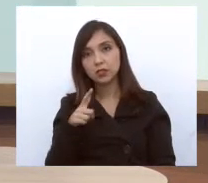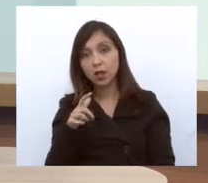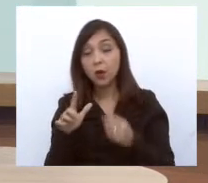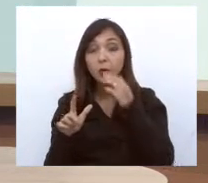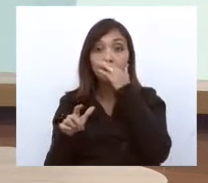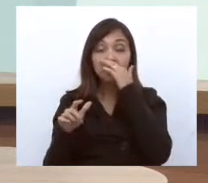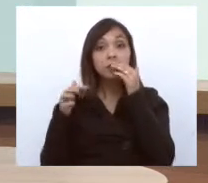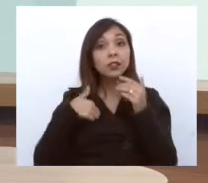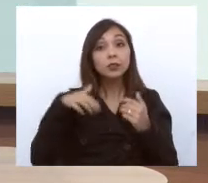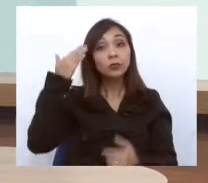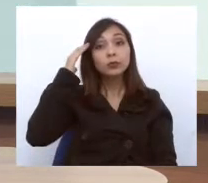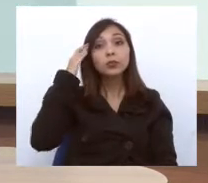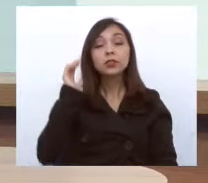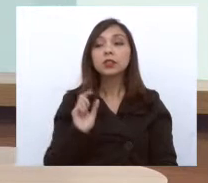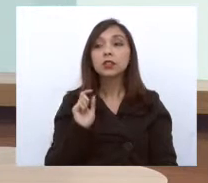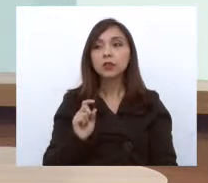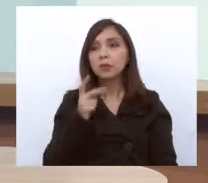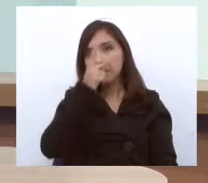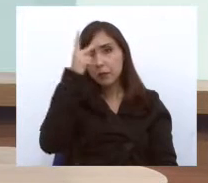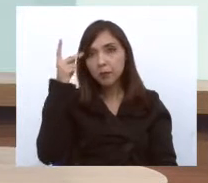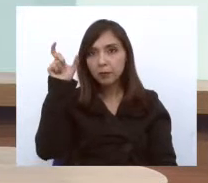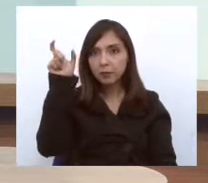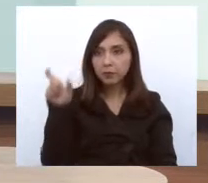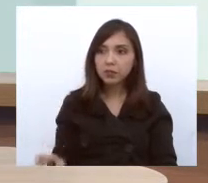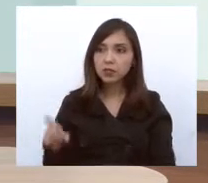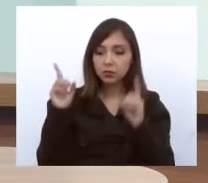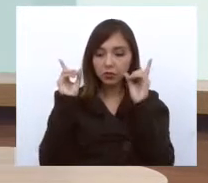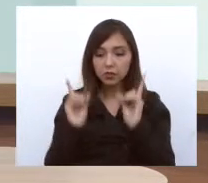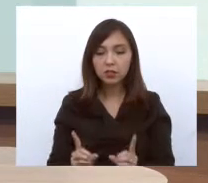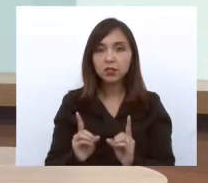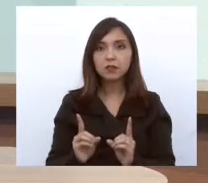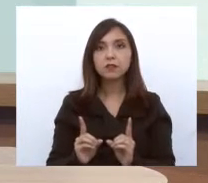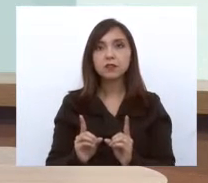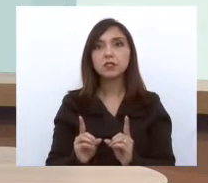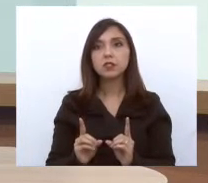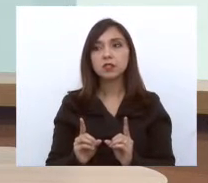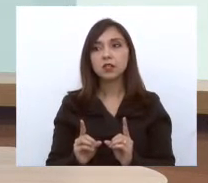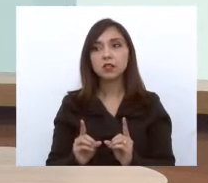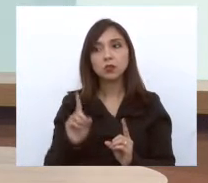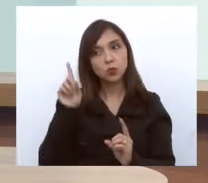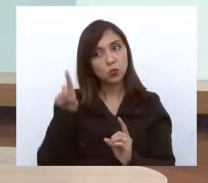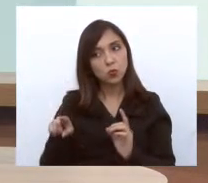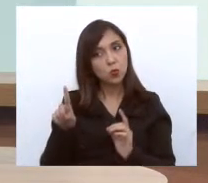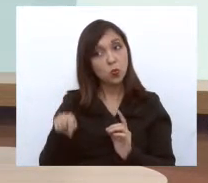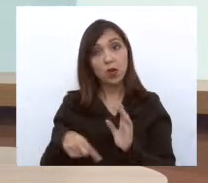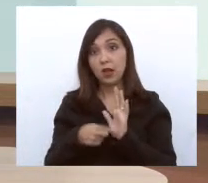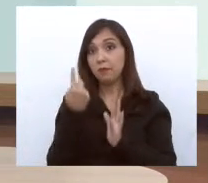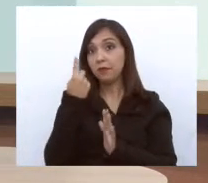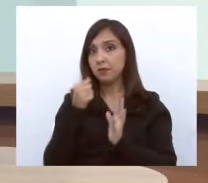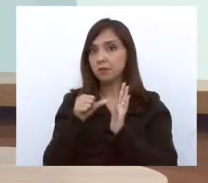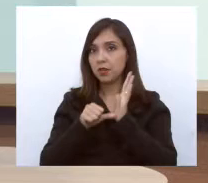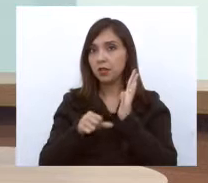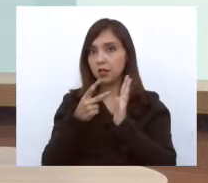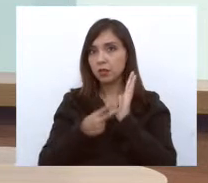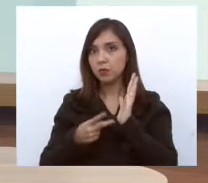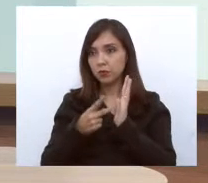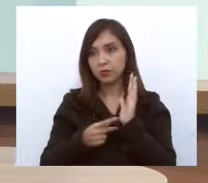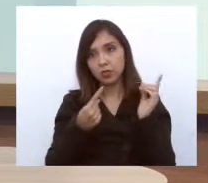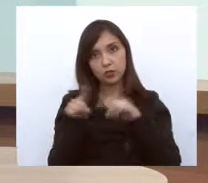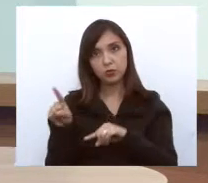ideia como que uma pessoa deficiente, e não é o primeiro projeto que o vereador vota